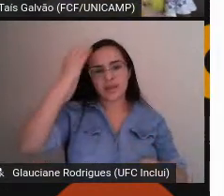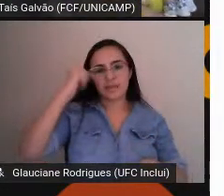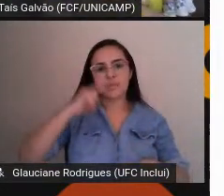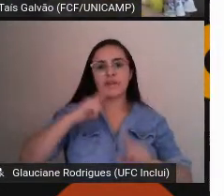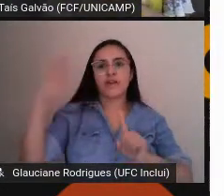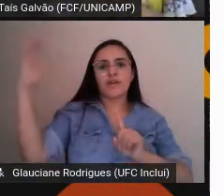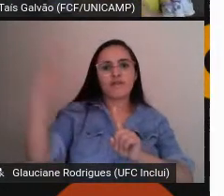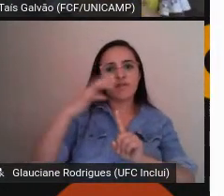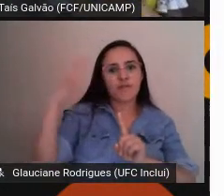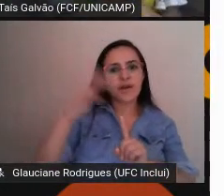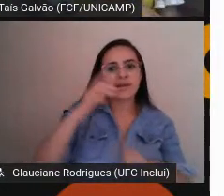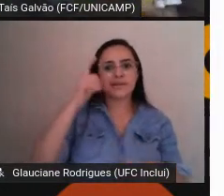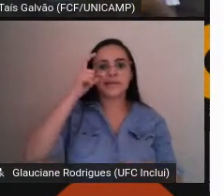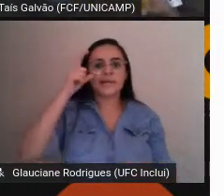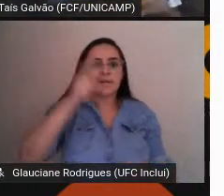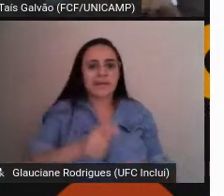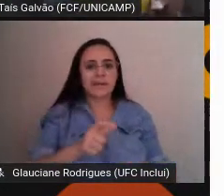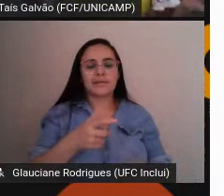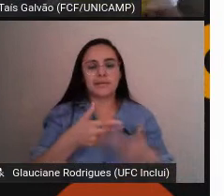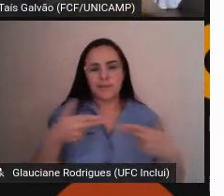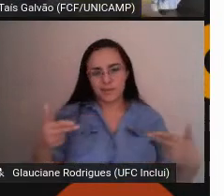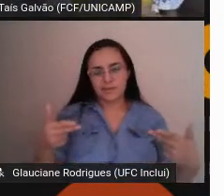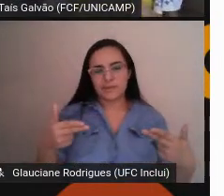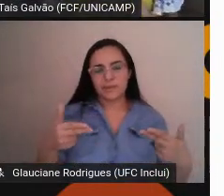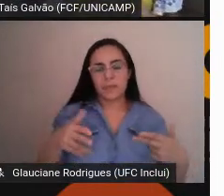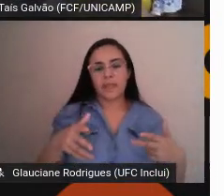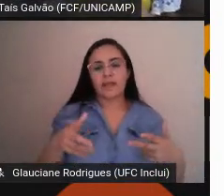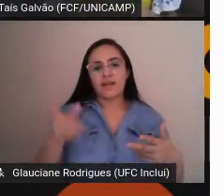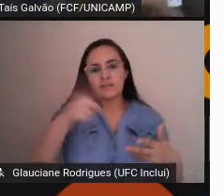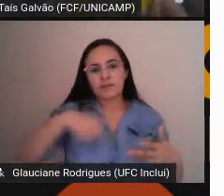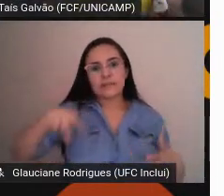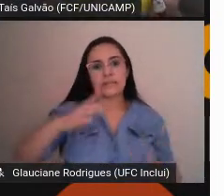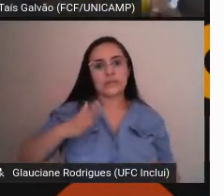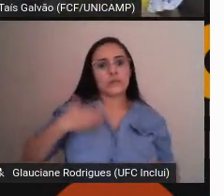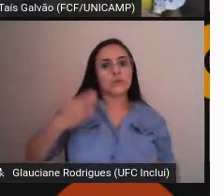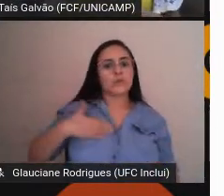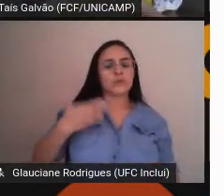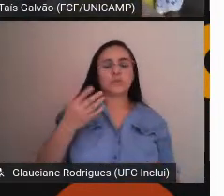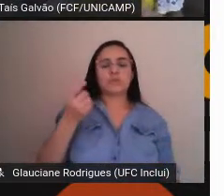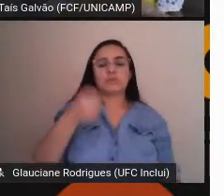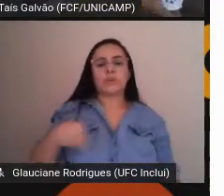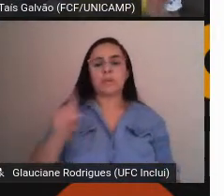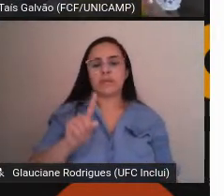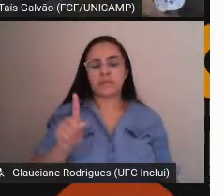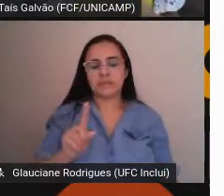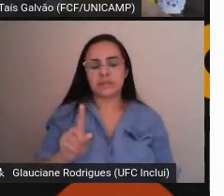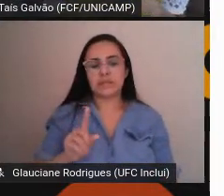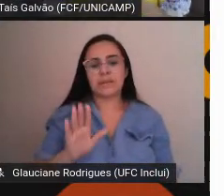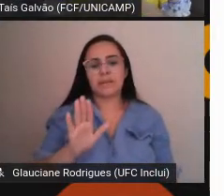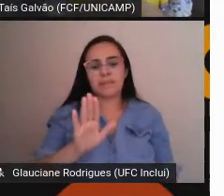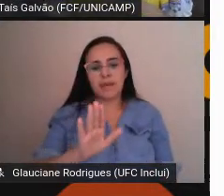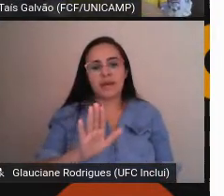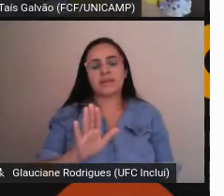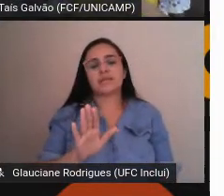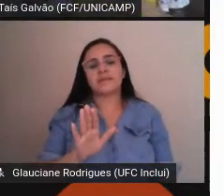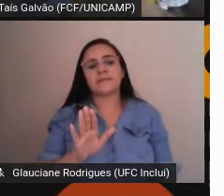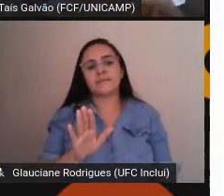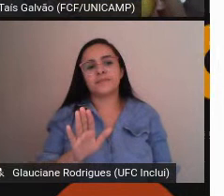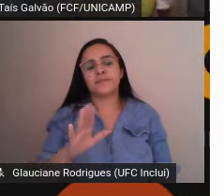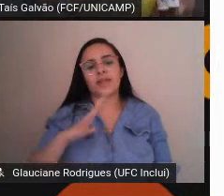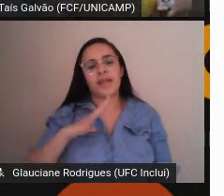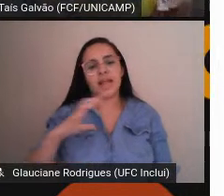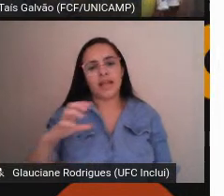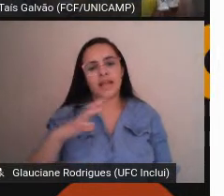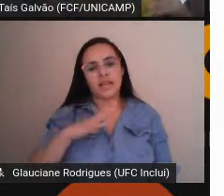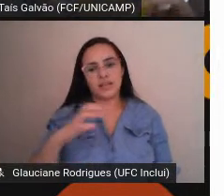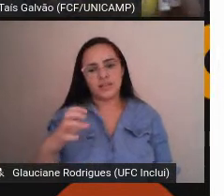não ter assustado ninguém com isso, mas esse pequeno disclaimer, digamos assim, acho que é uma questão ética de